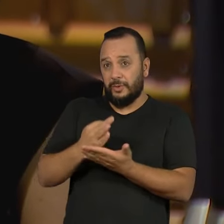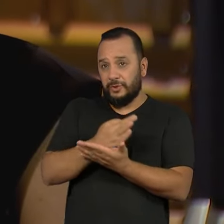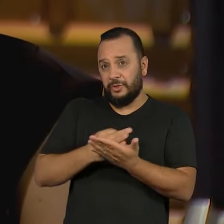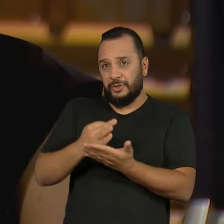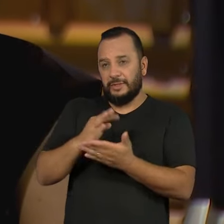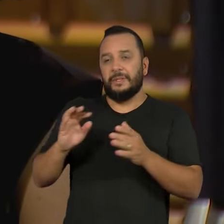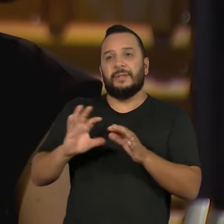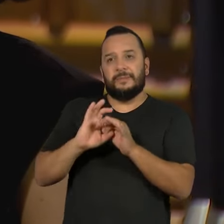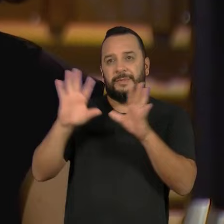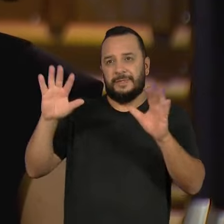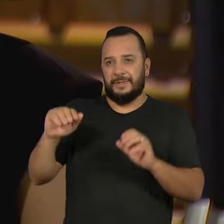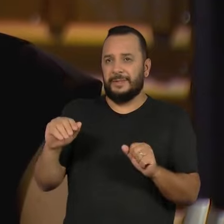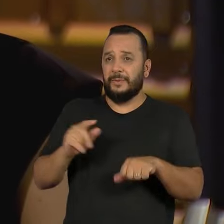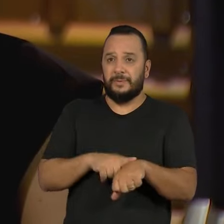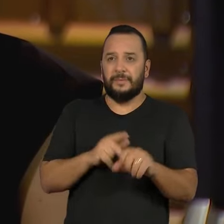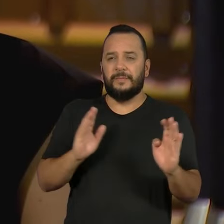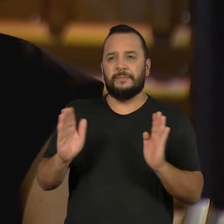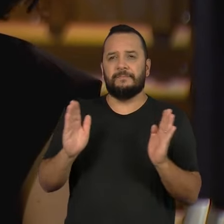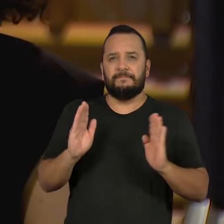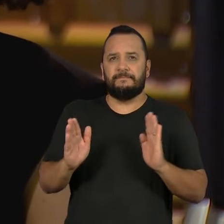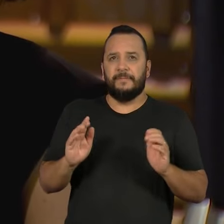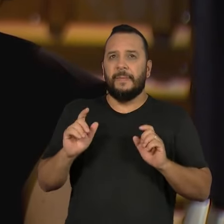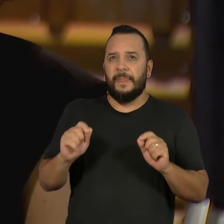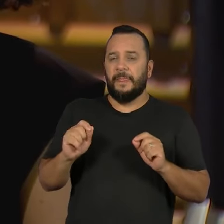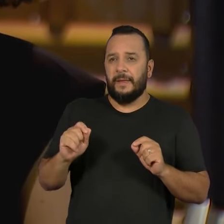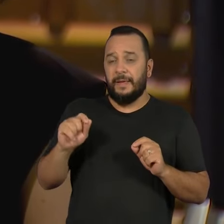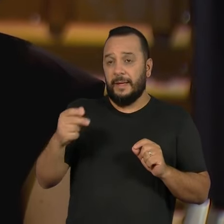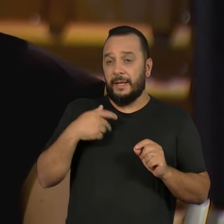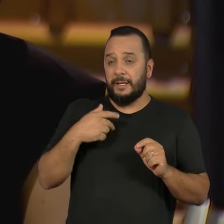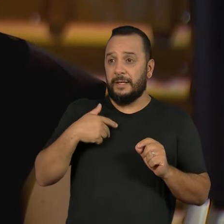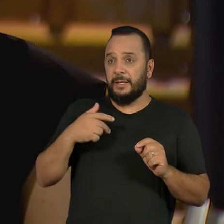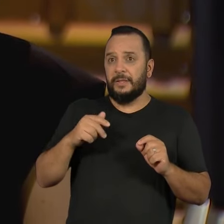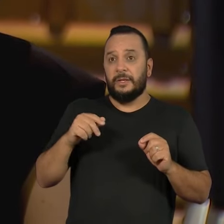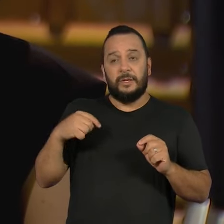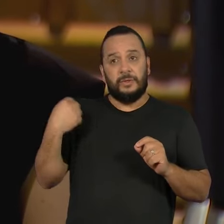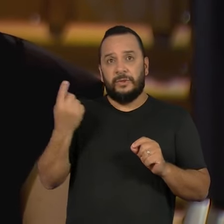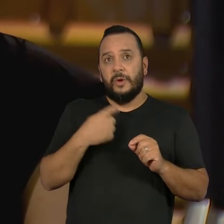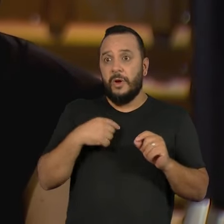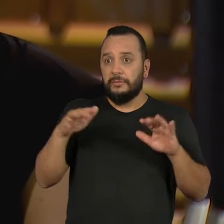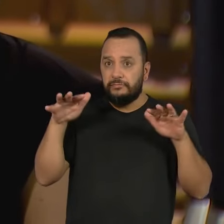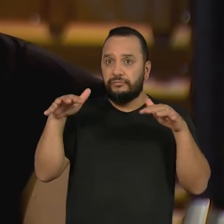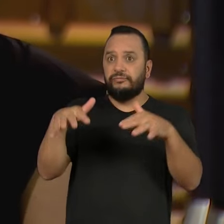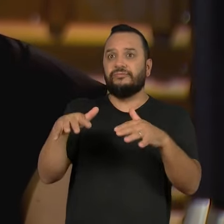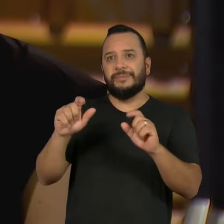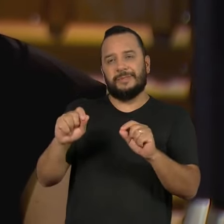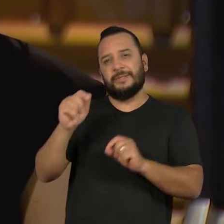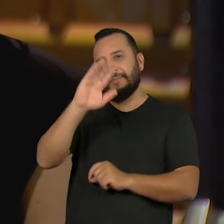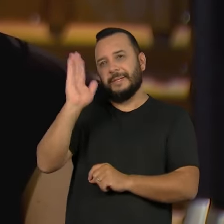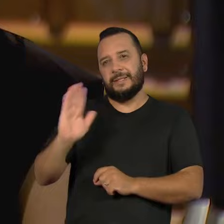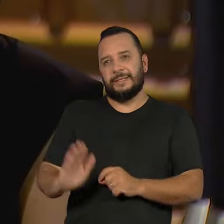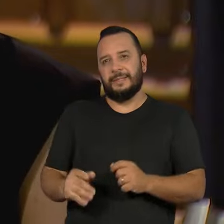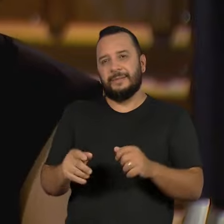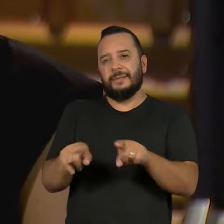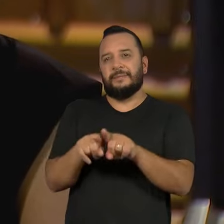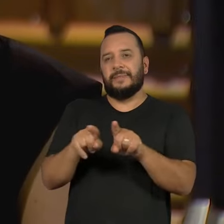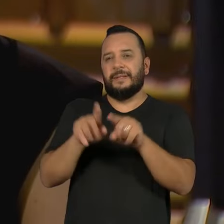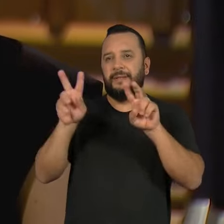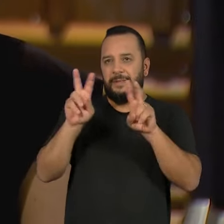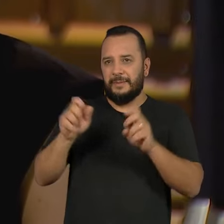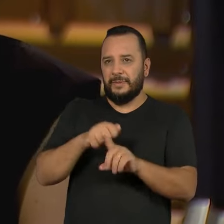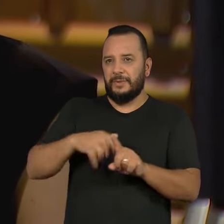eh um eh uma lente para ler o Brasil para ler as questões sociais num Brasil sob